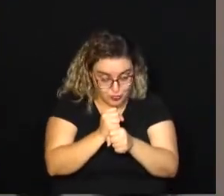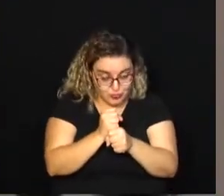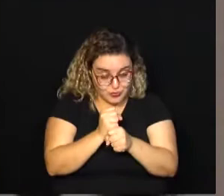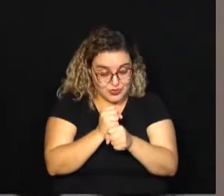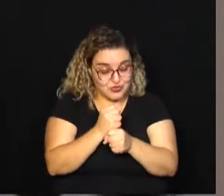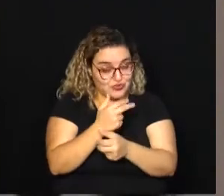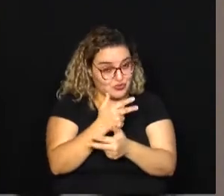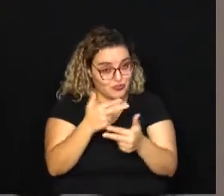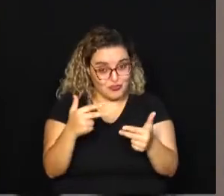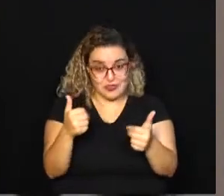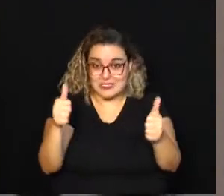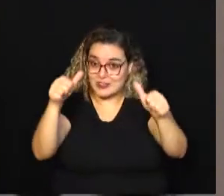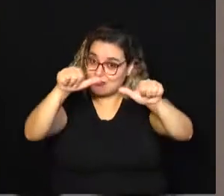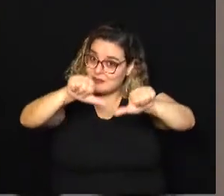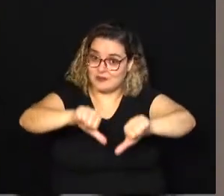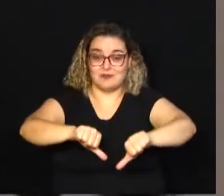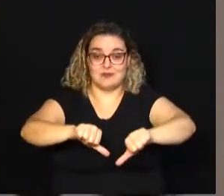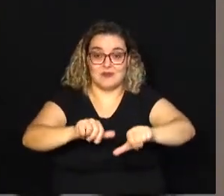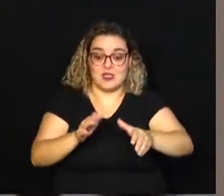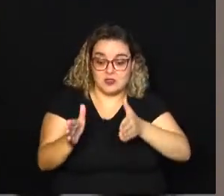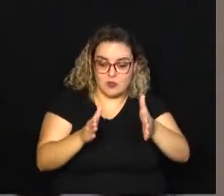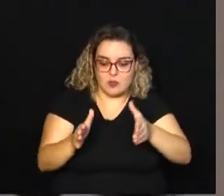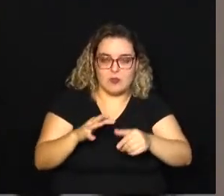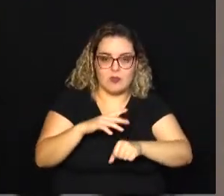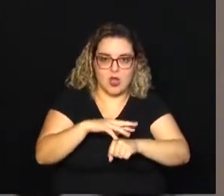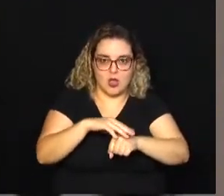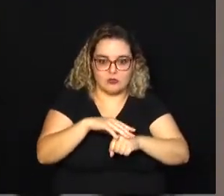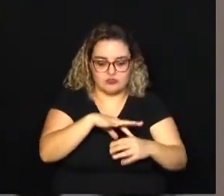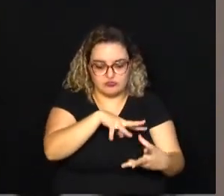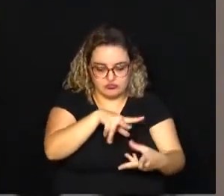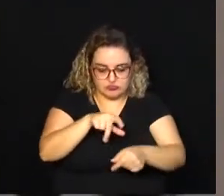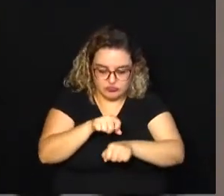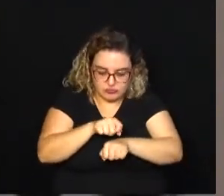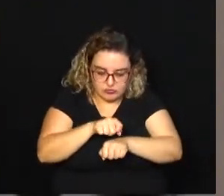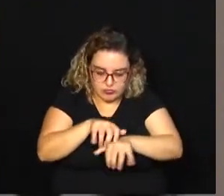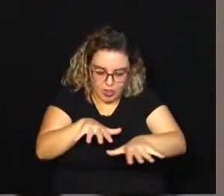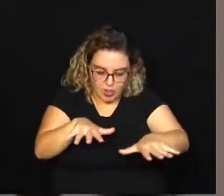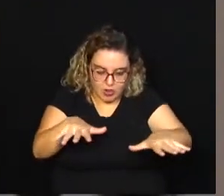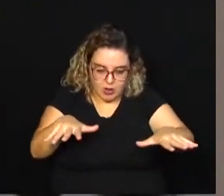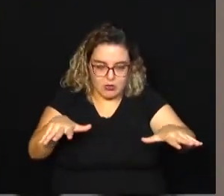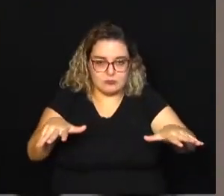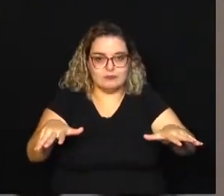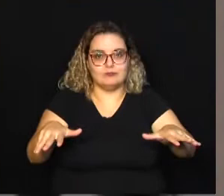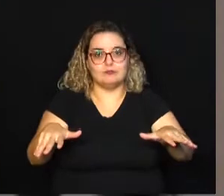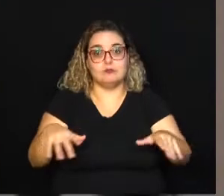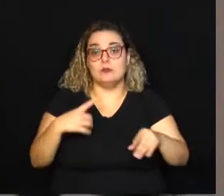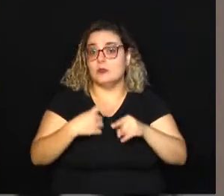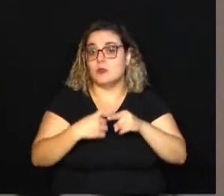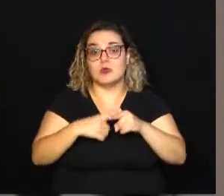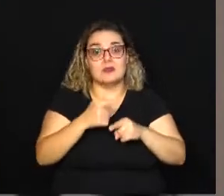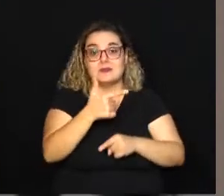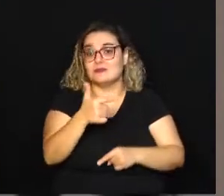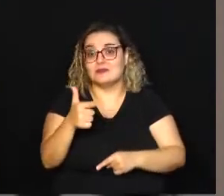epidemia, porque essa epidemia não deu a oportunidade à educação dela